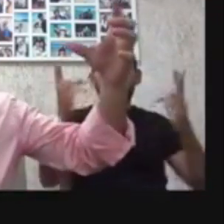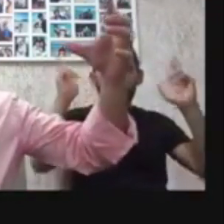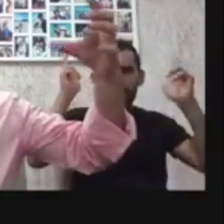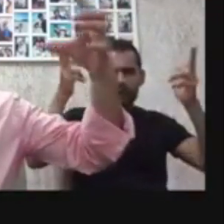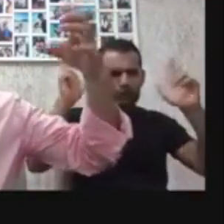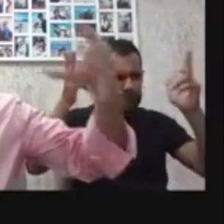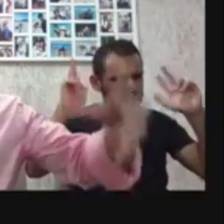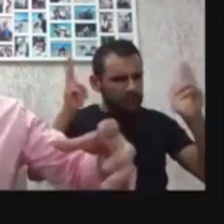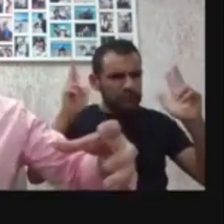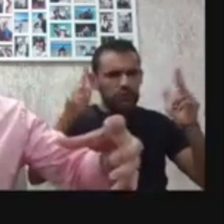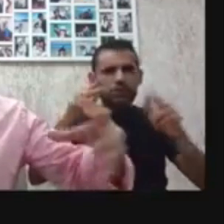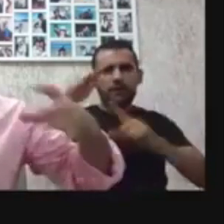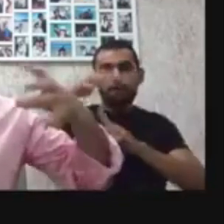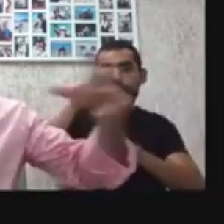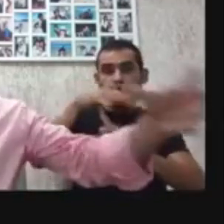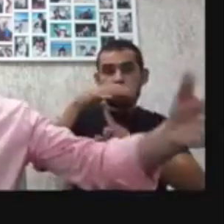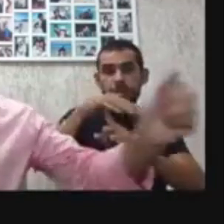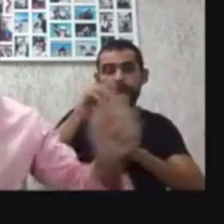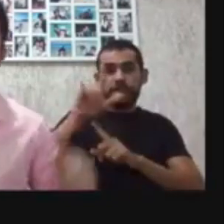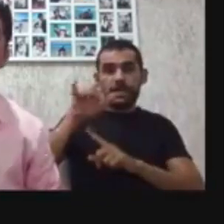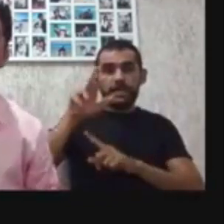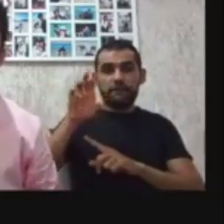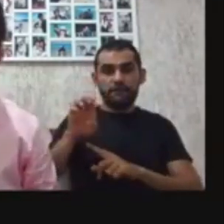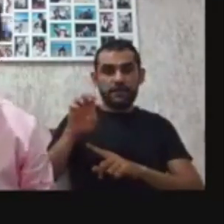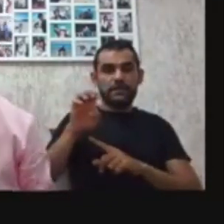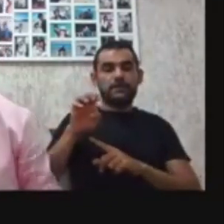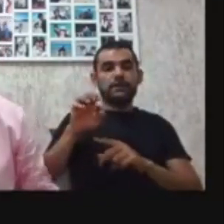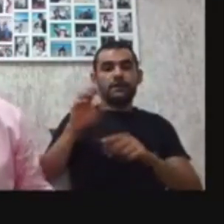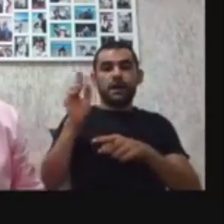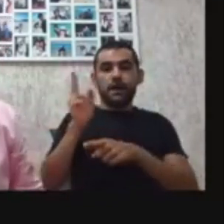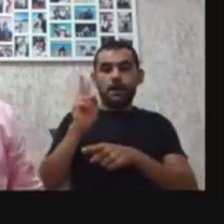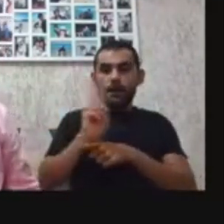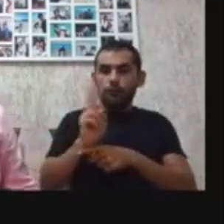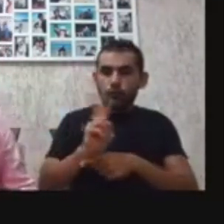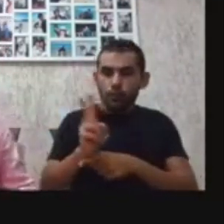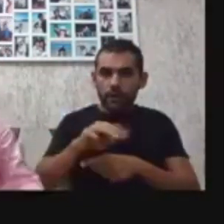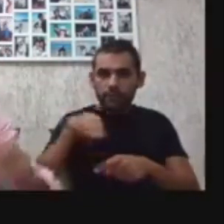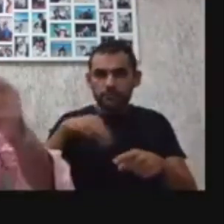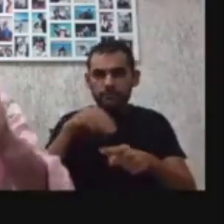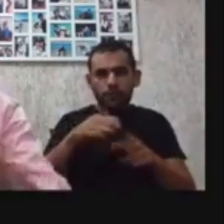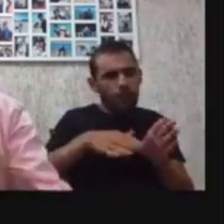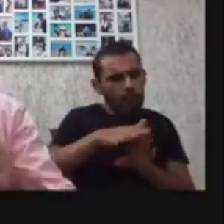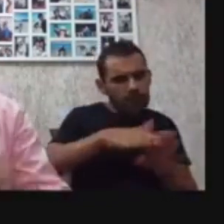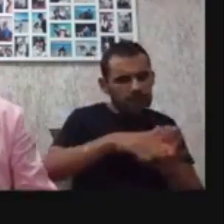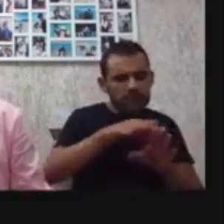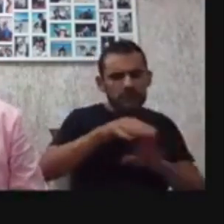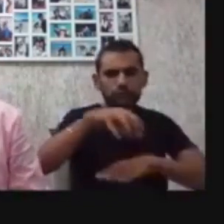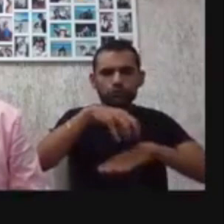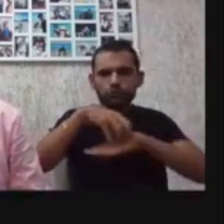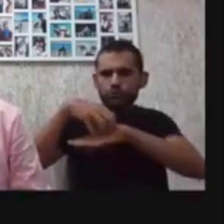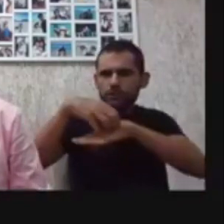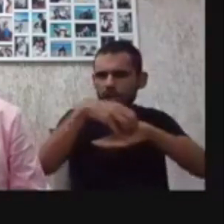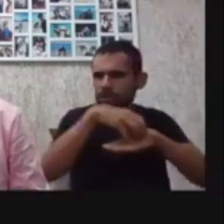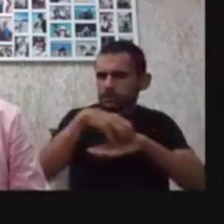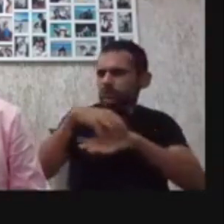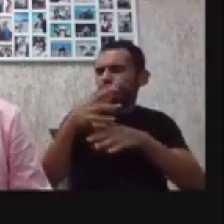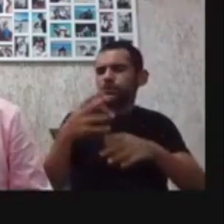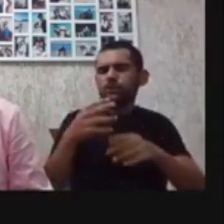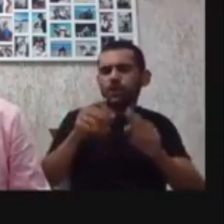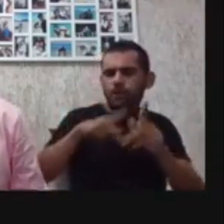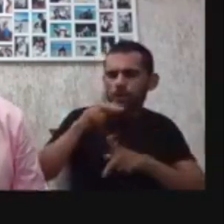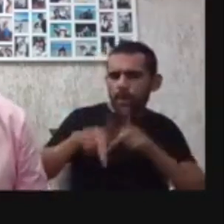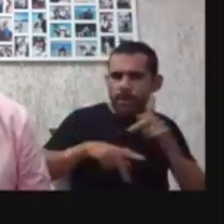essas ruas, essas feiras livres, coloca ali a Guarda Municipal, orientando o trânsito, orientando a população, você